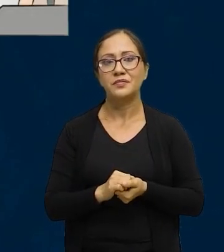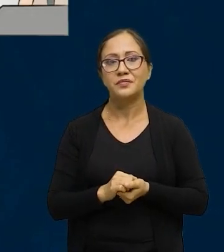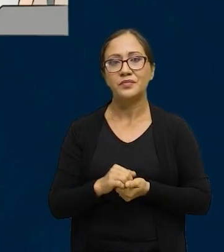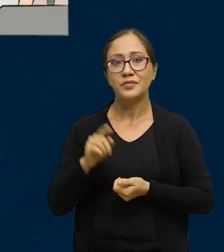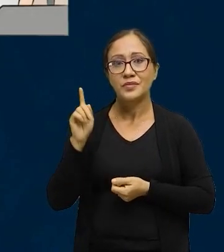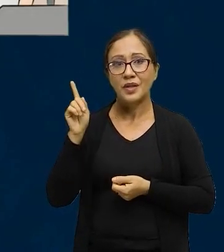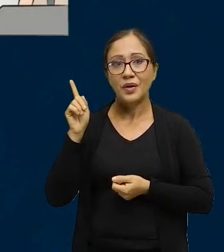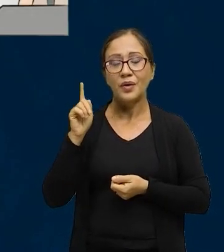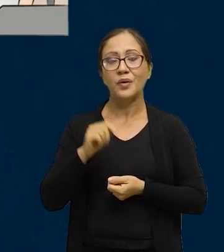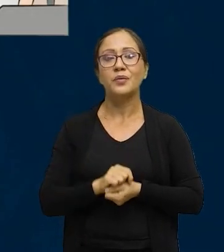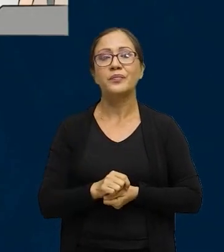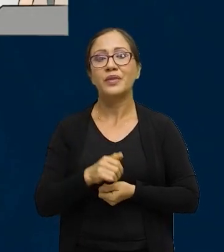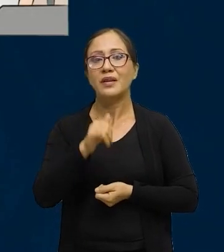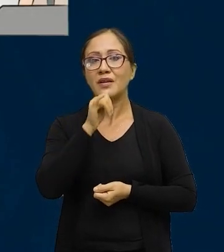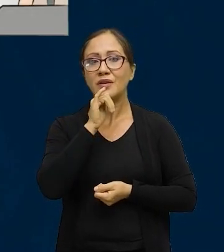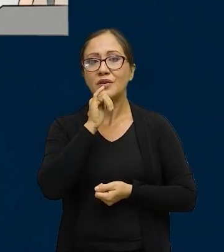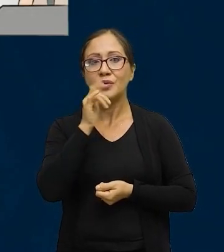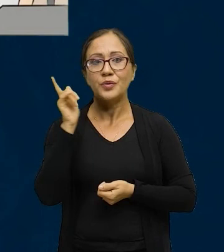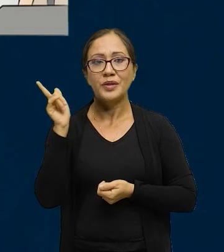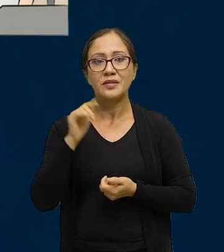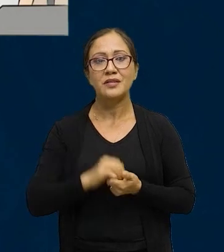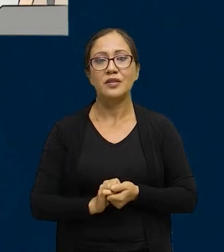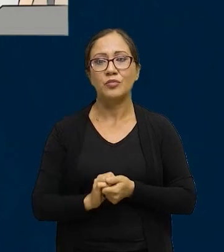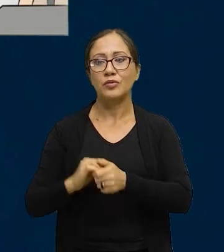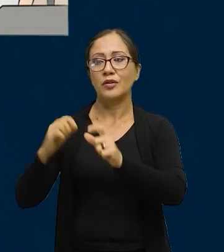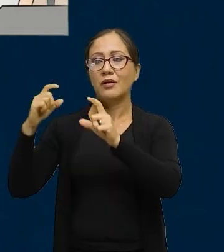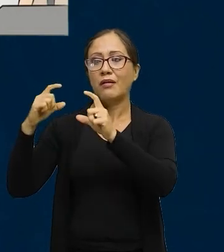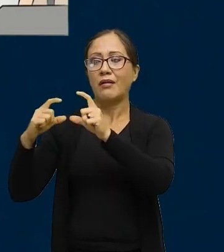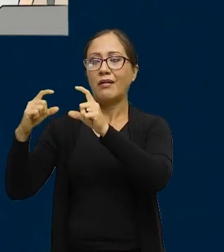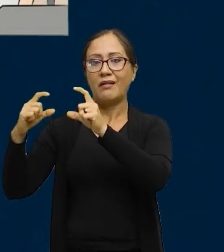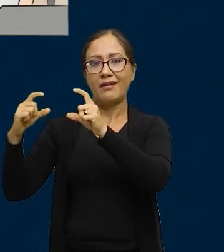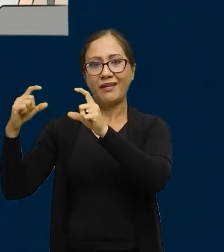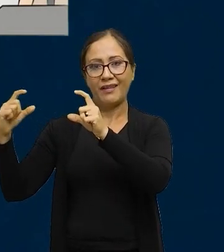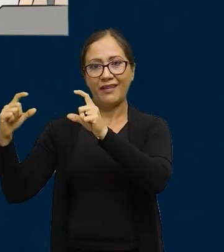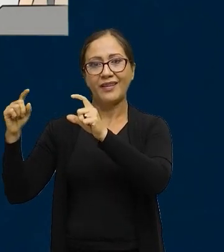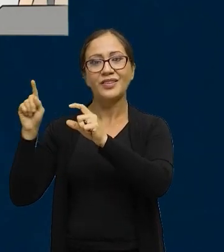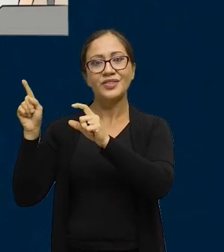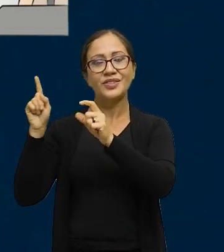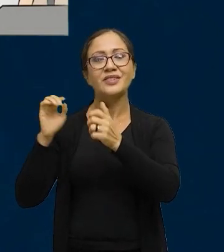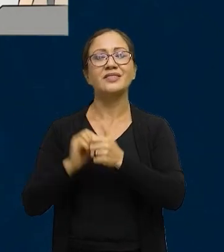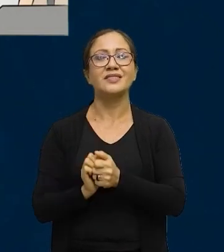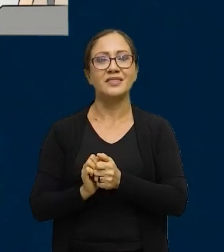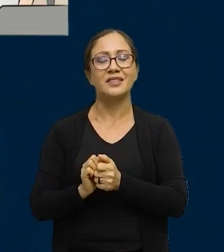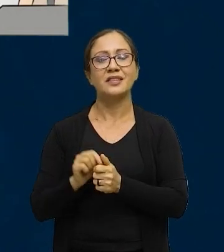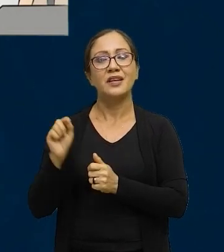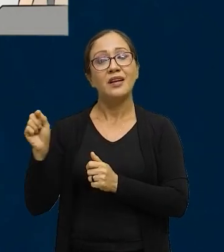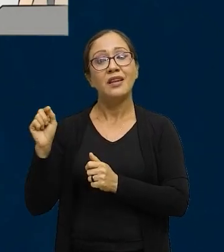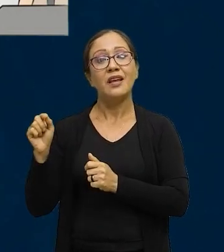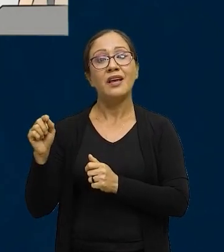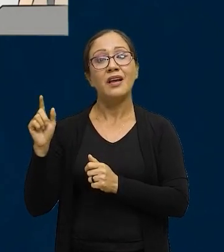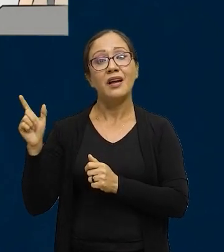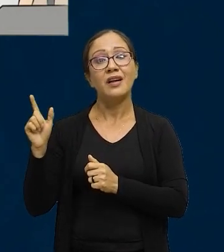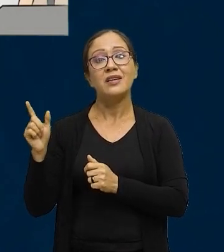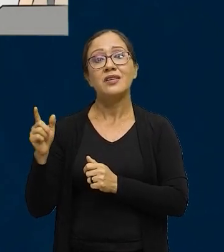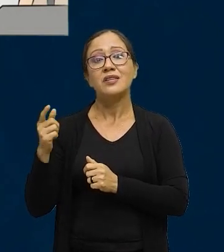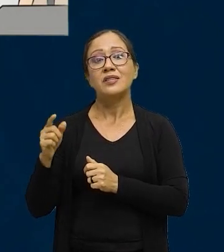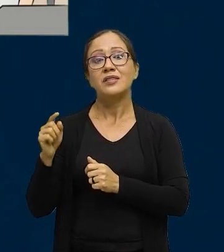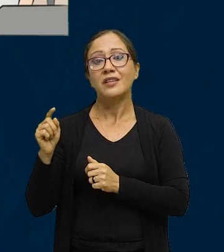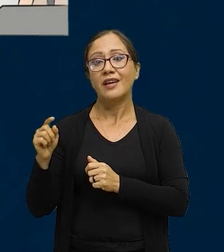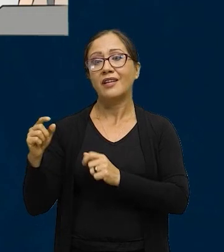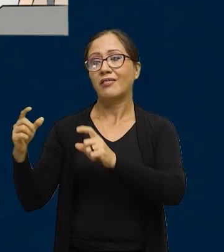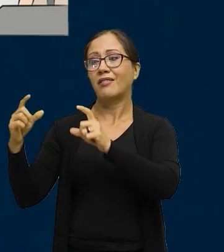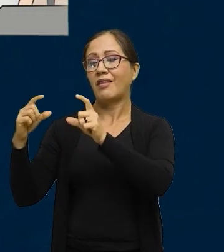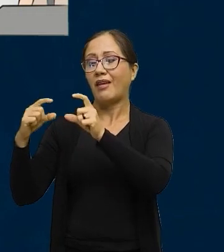aqui. No primeiro exemplo, eu estou usando tirinha. Tirinha repetindo. Tem mais de um